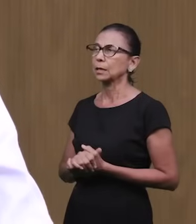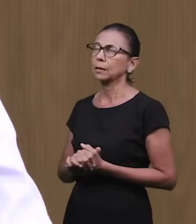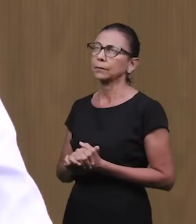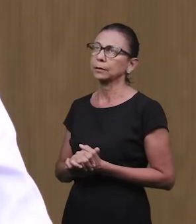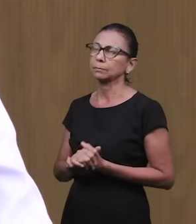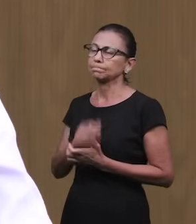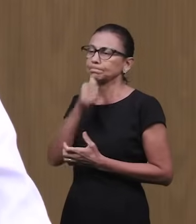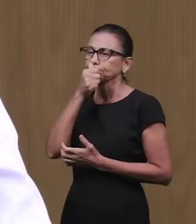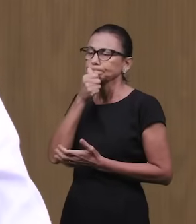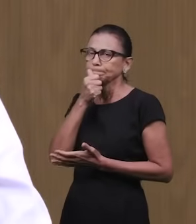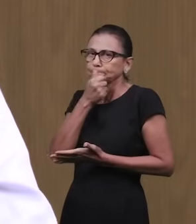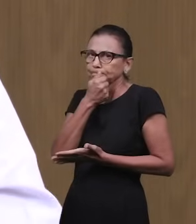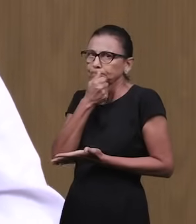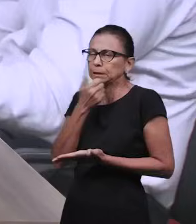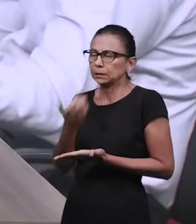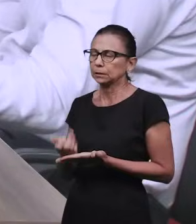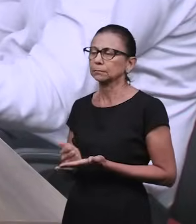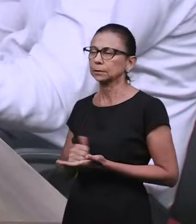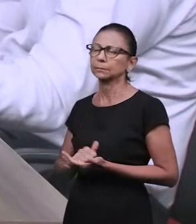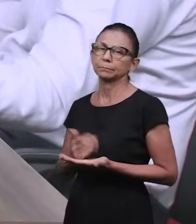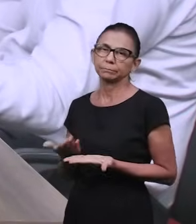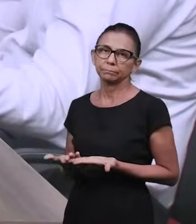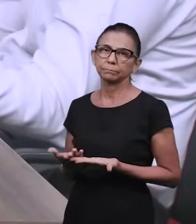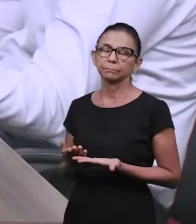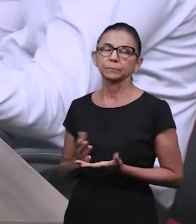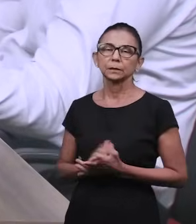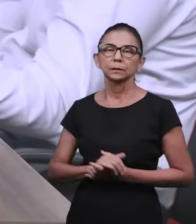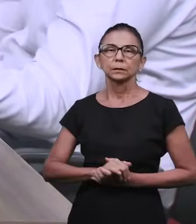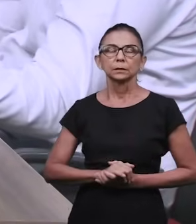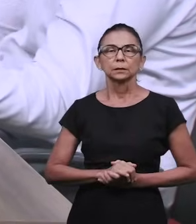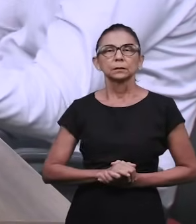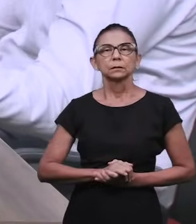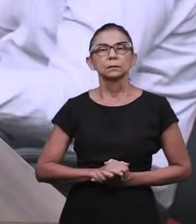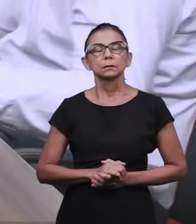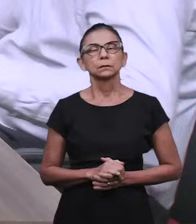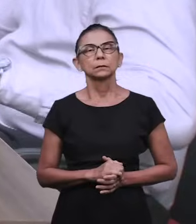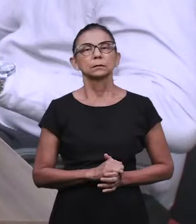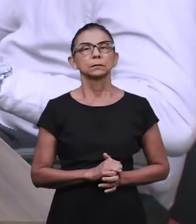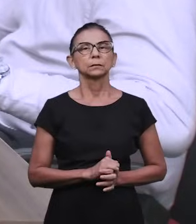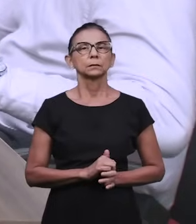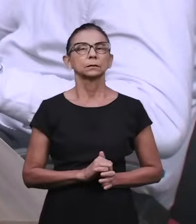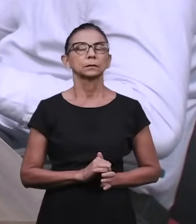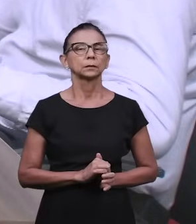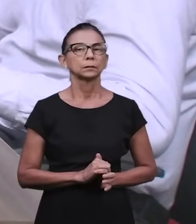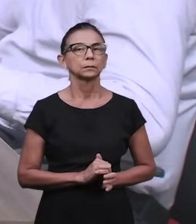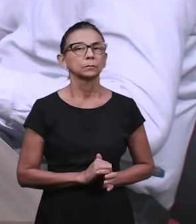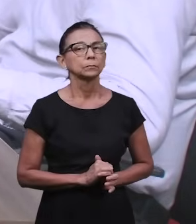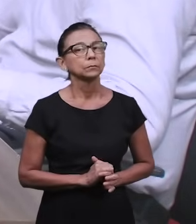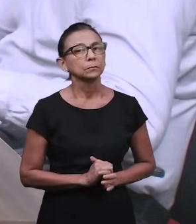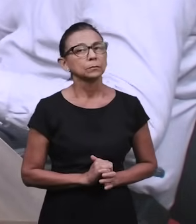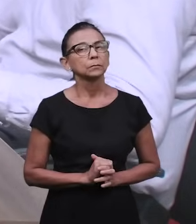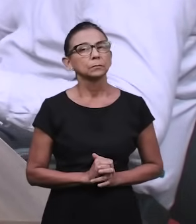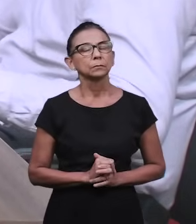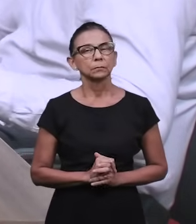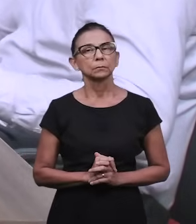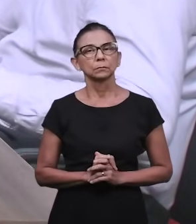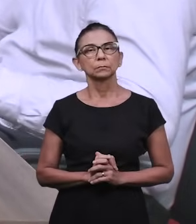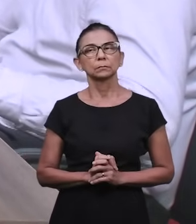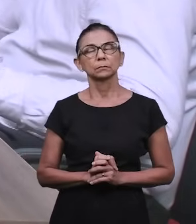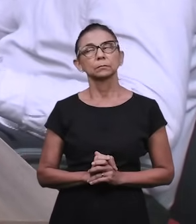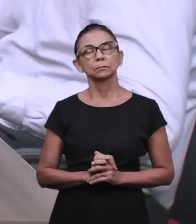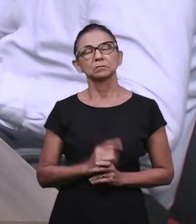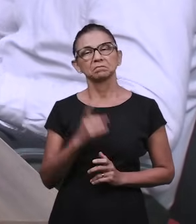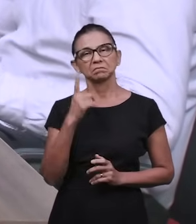perdoado. É interessante isso, porque a gente observa como que tudo isso acontecia